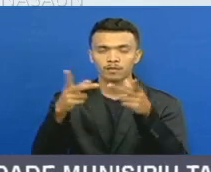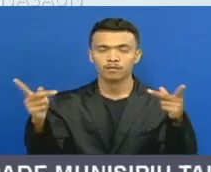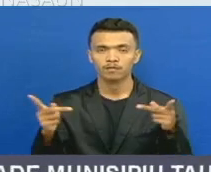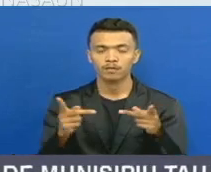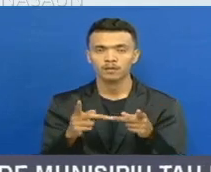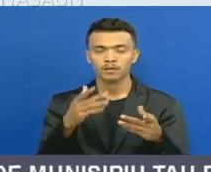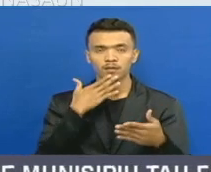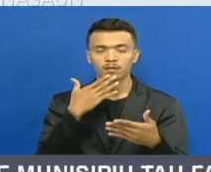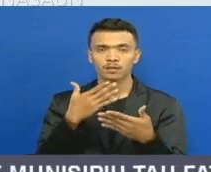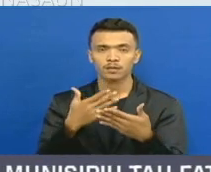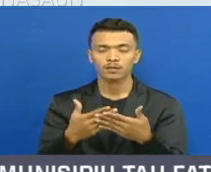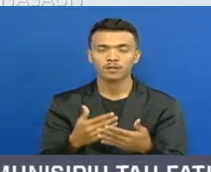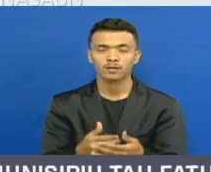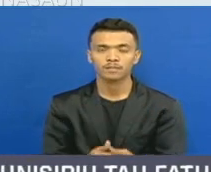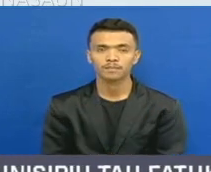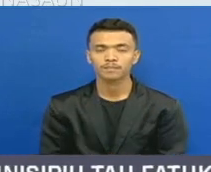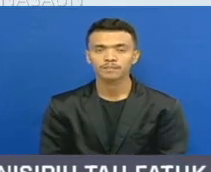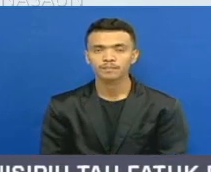havi bonita, e orçao.